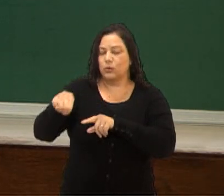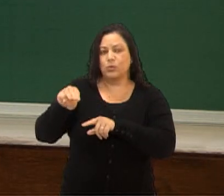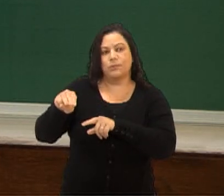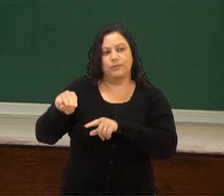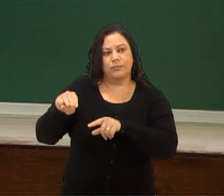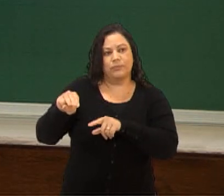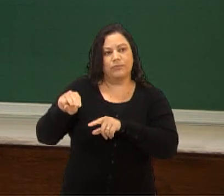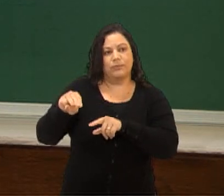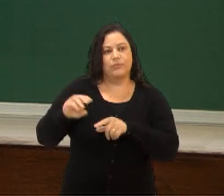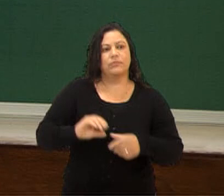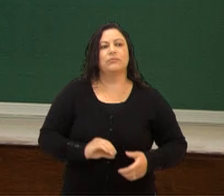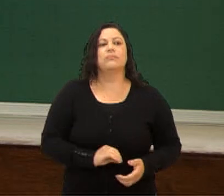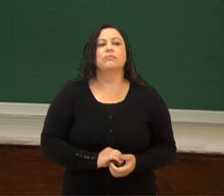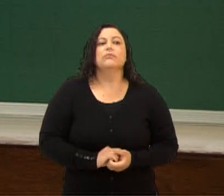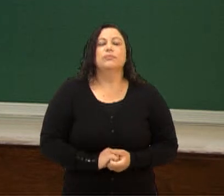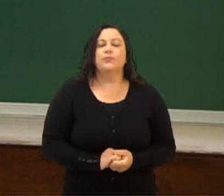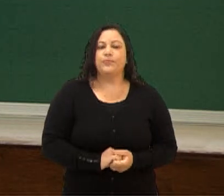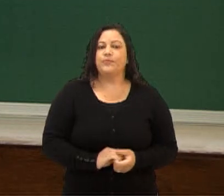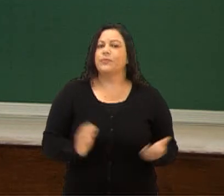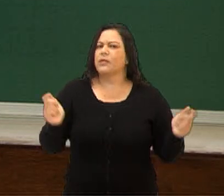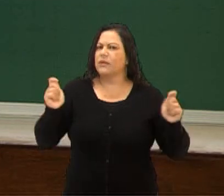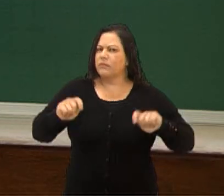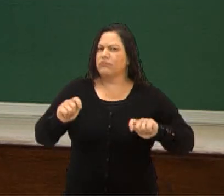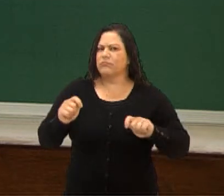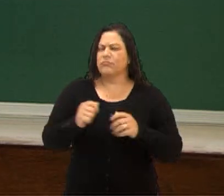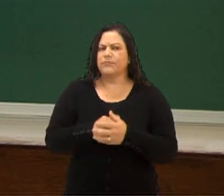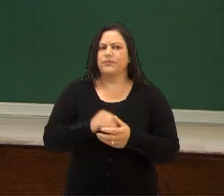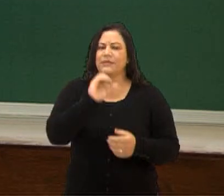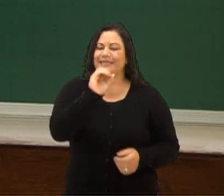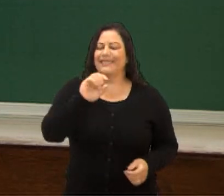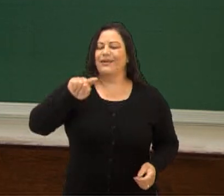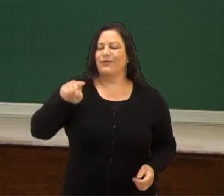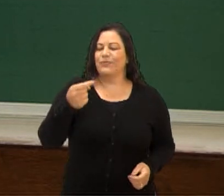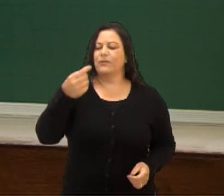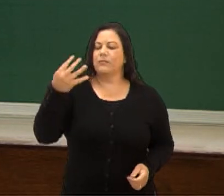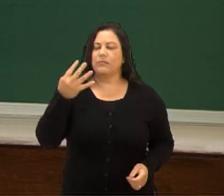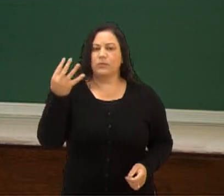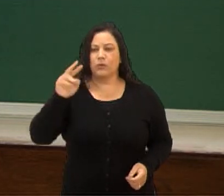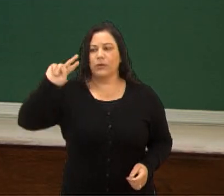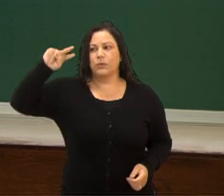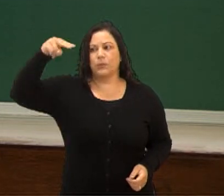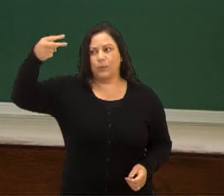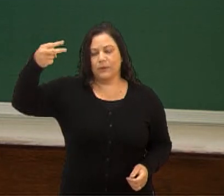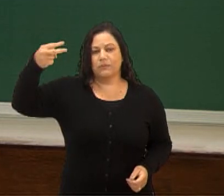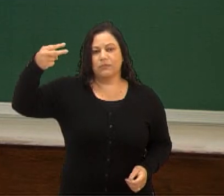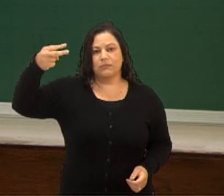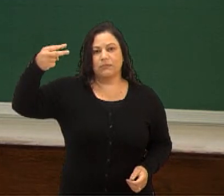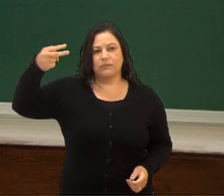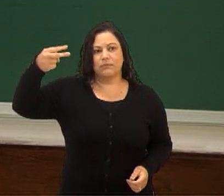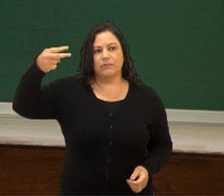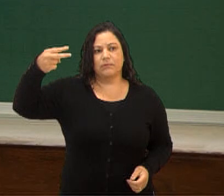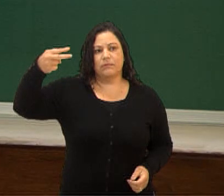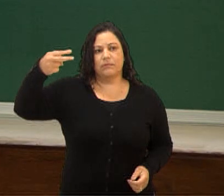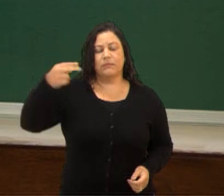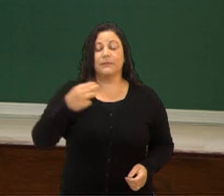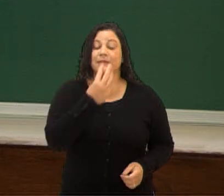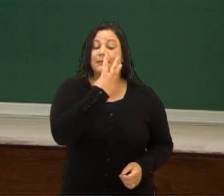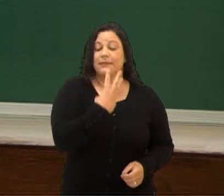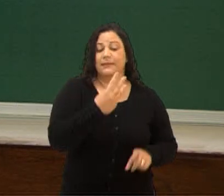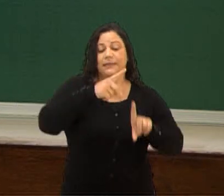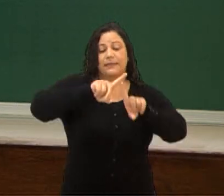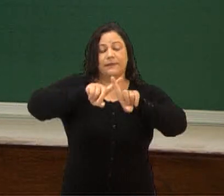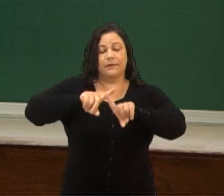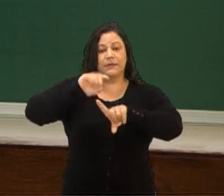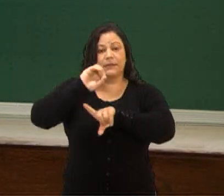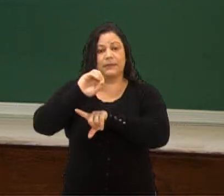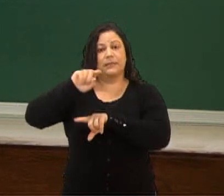transformamos em centímetros os 4 milímetros, 0,4 ao quadrado. Se você fizer 3 vezes 0,4